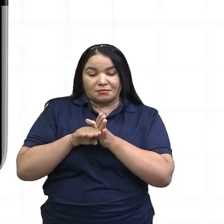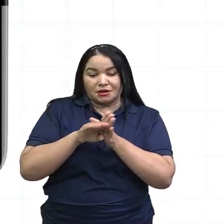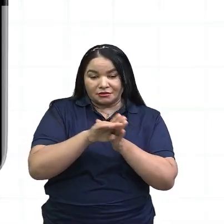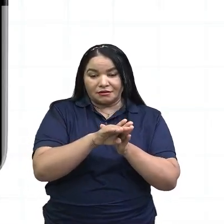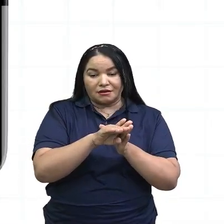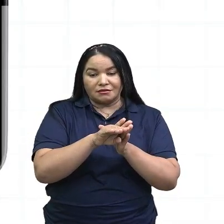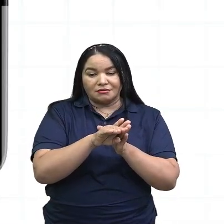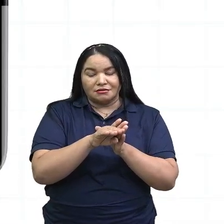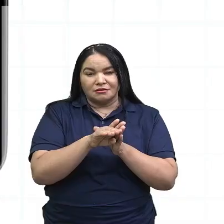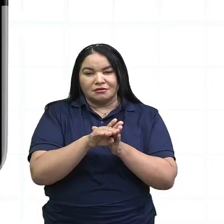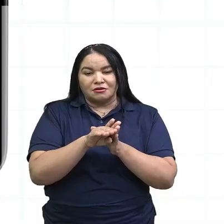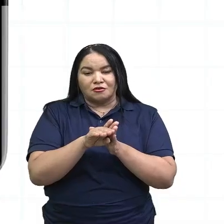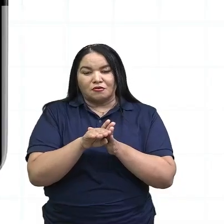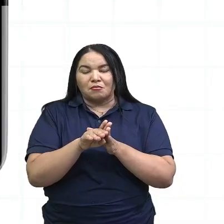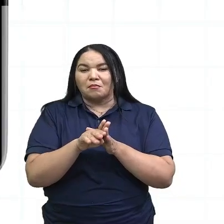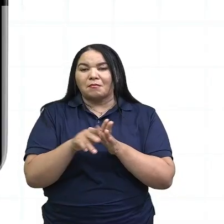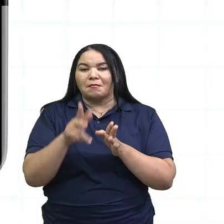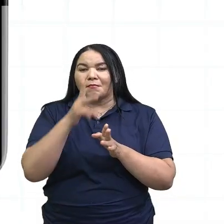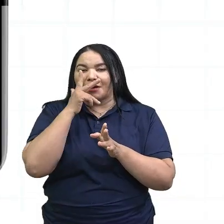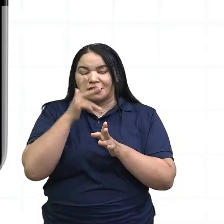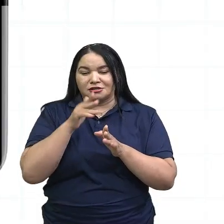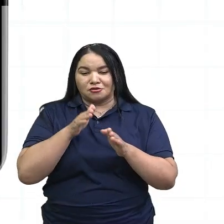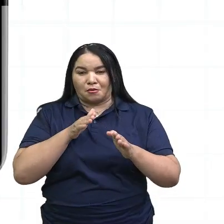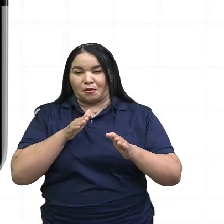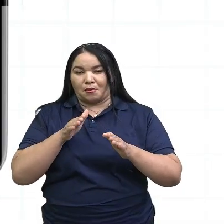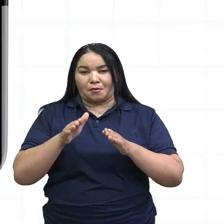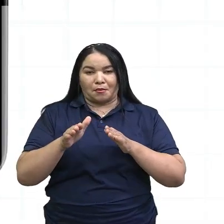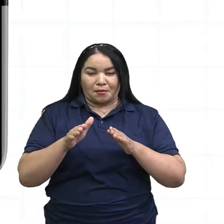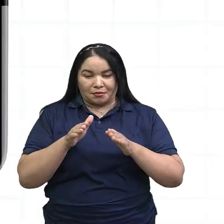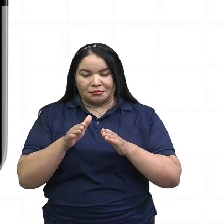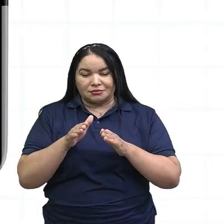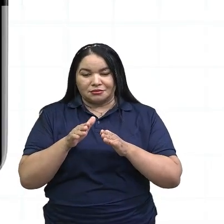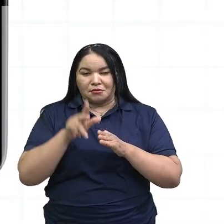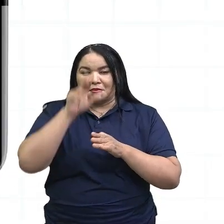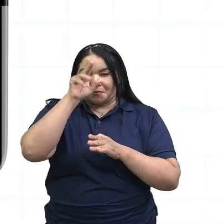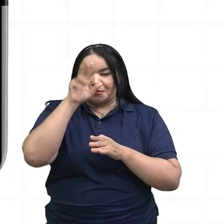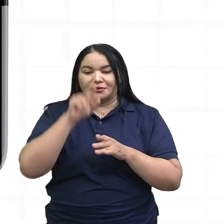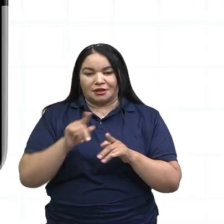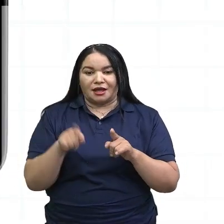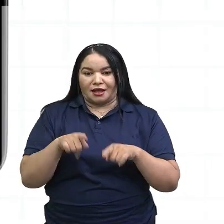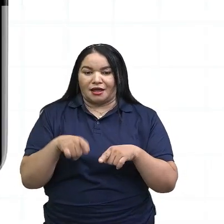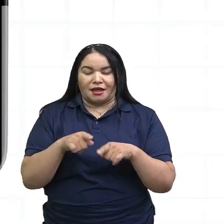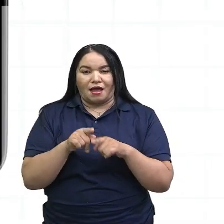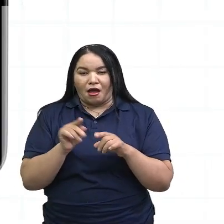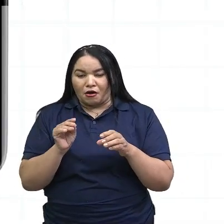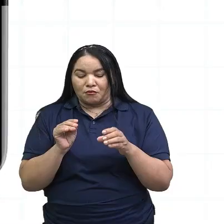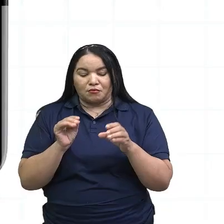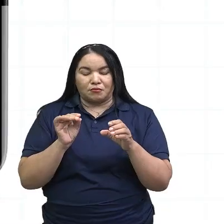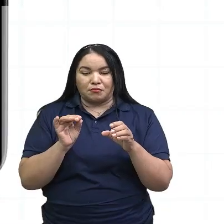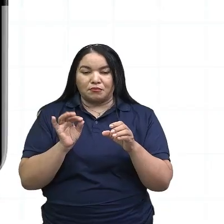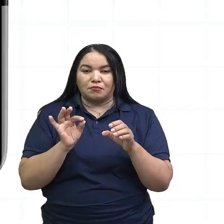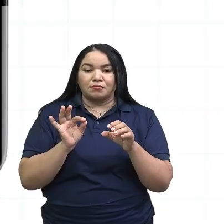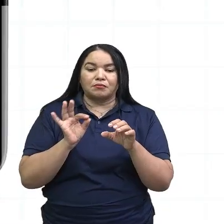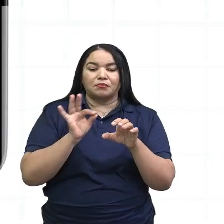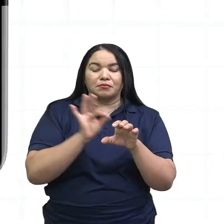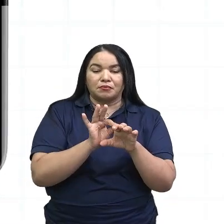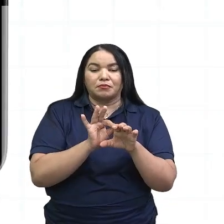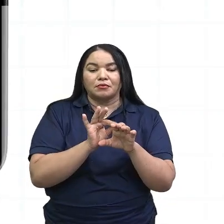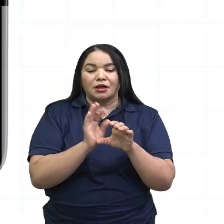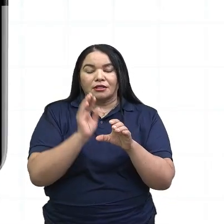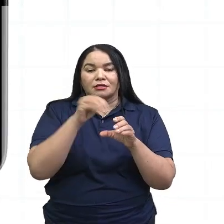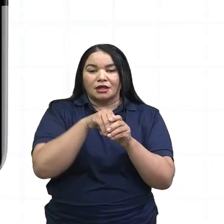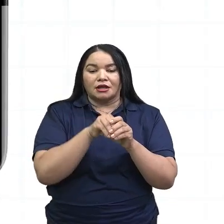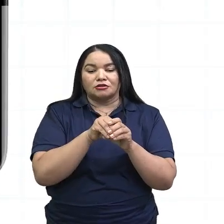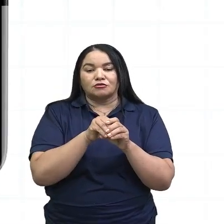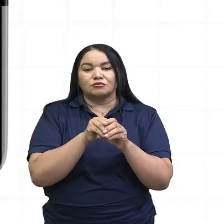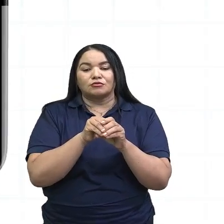que ele parece um robozinho, né? Ele vai lá como se ele estivesse sentando nessa bactéria, foi e colocou o